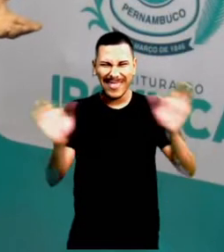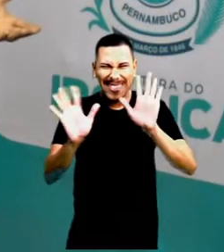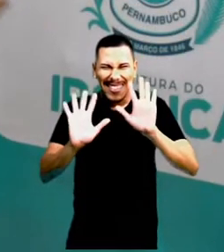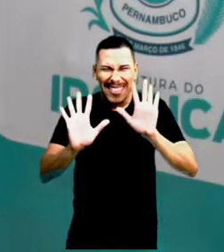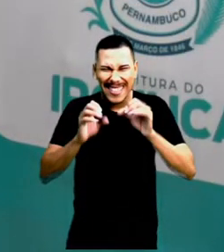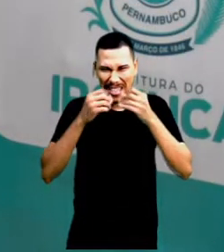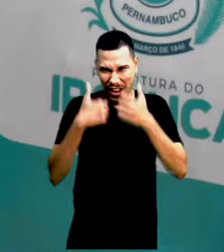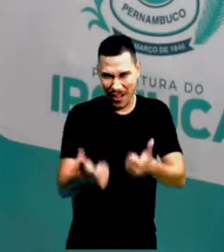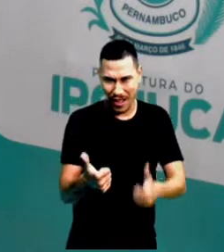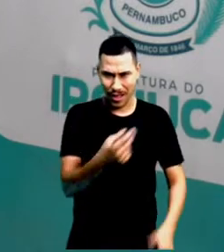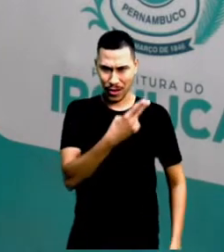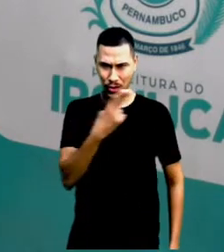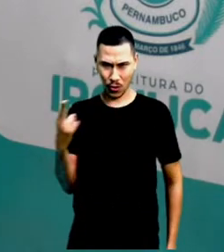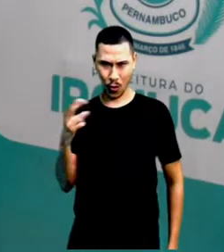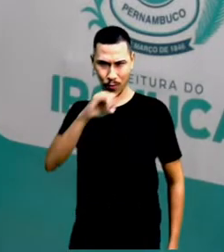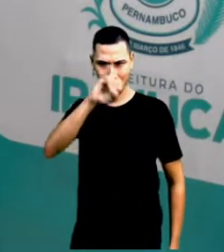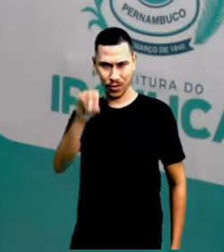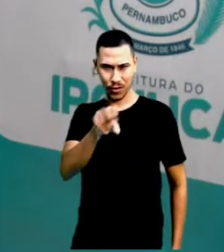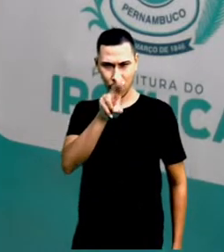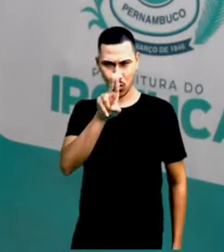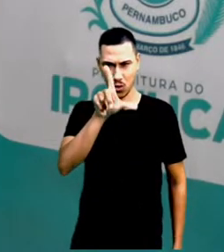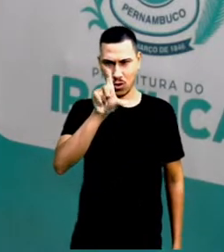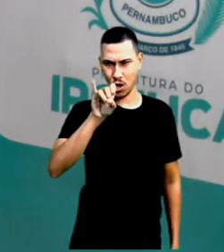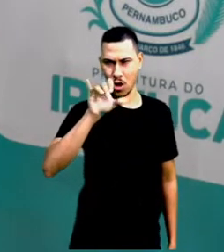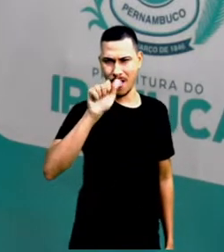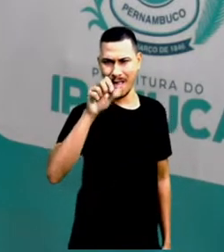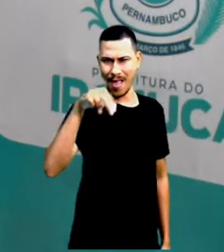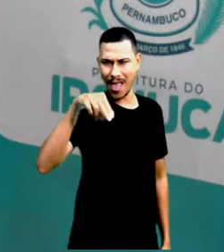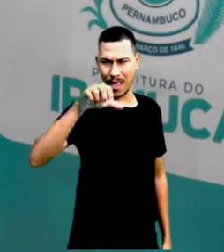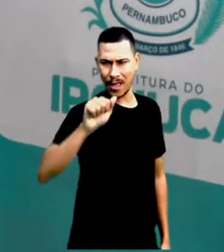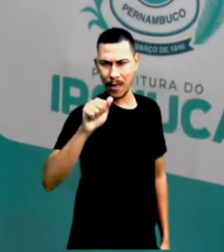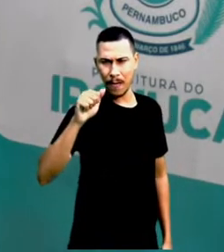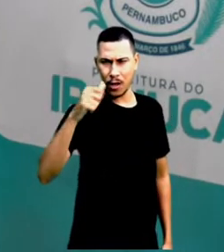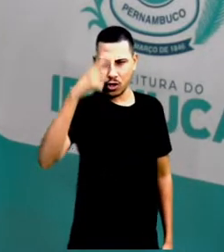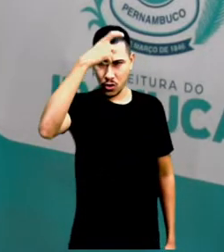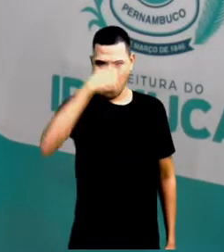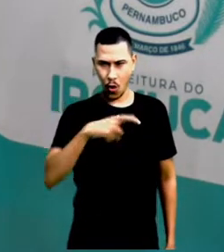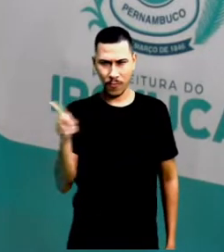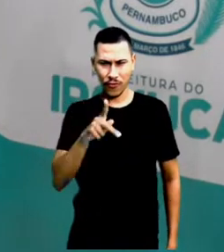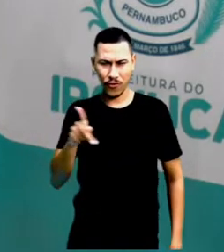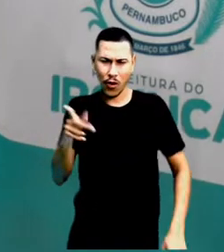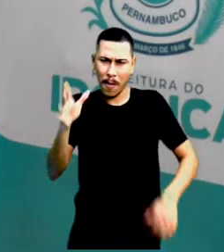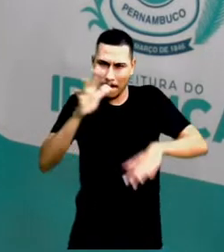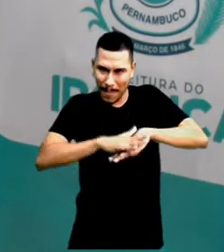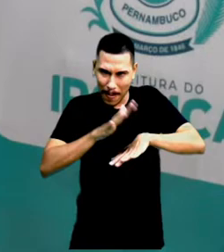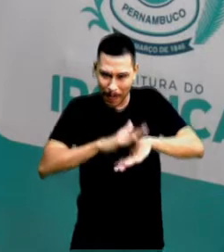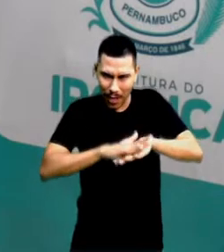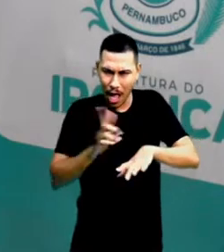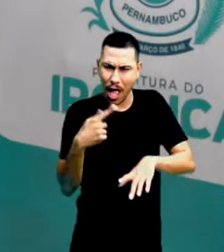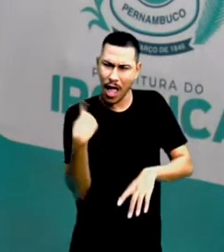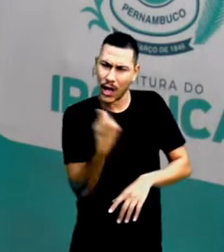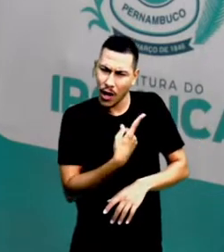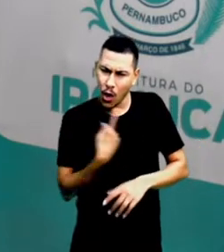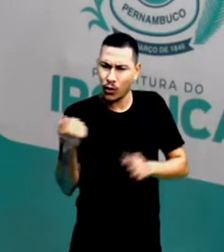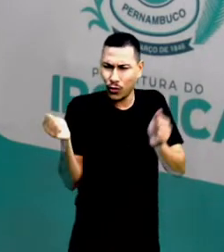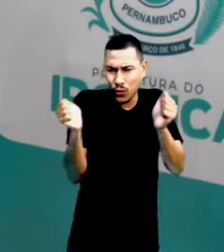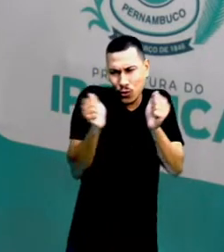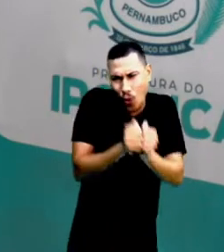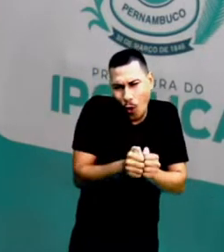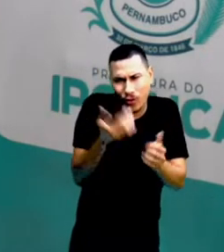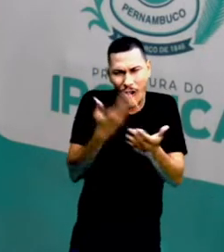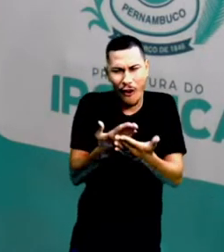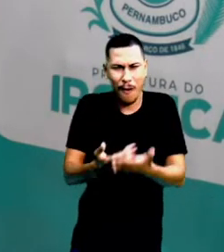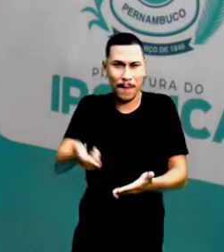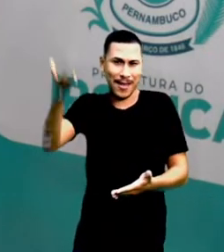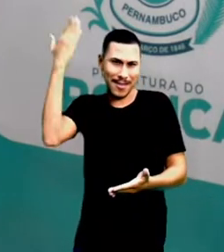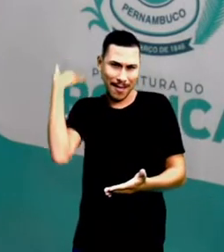Olá, alunos! Sou Juliana Arcanjo, professora de matemática. Estive com vocês na última aula. Não perca